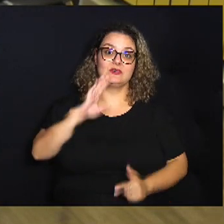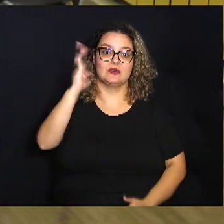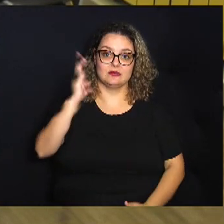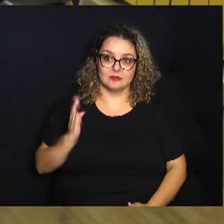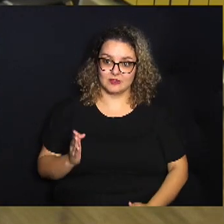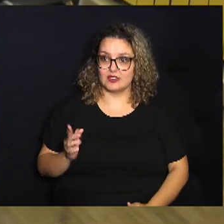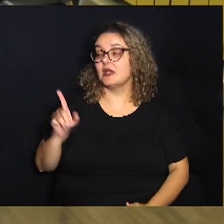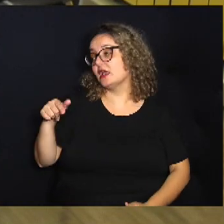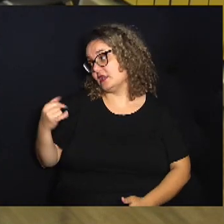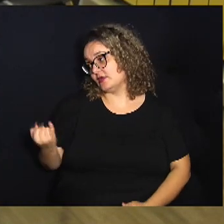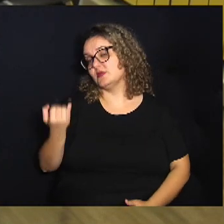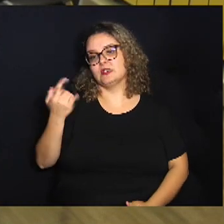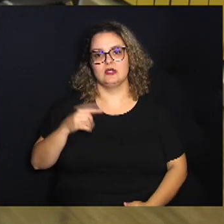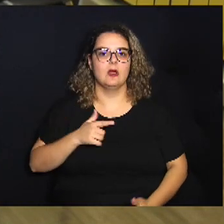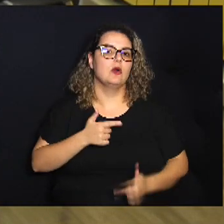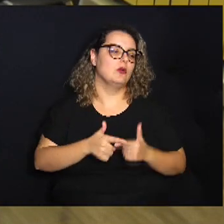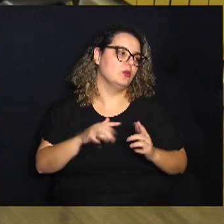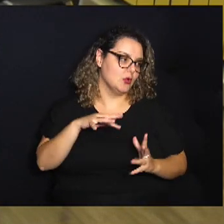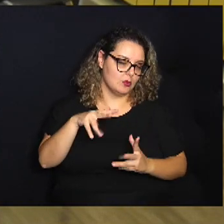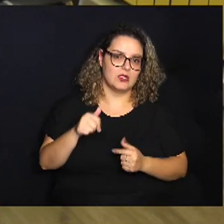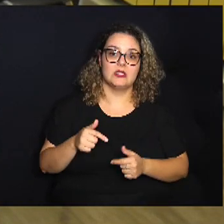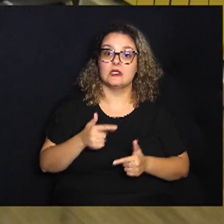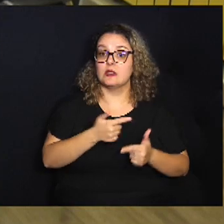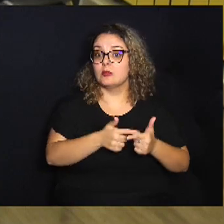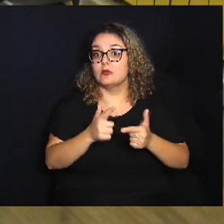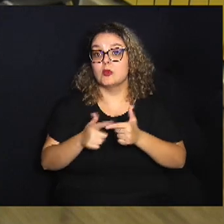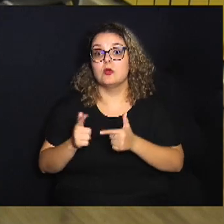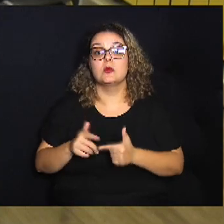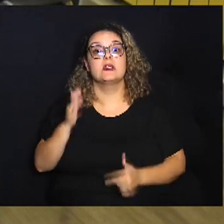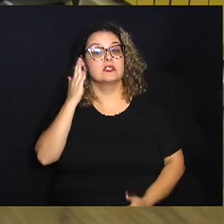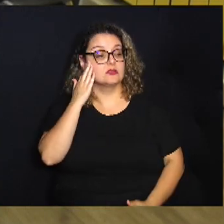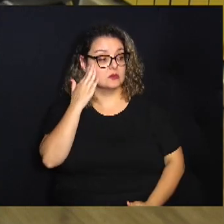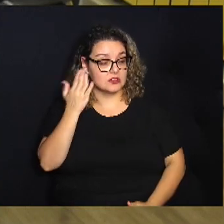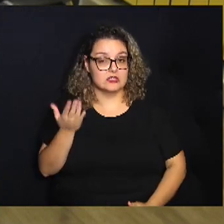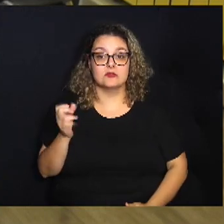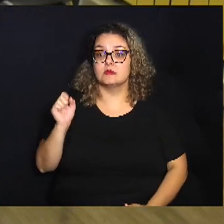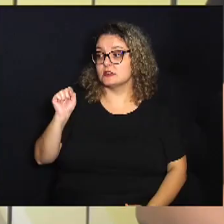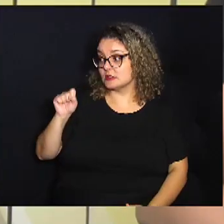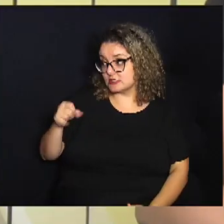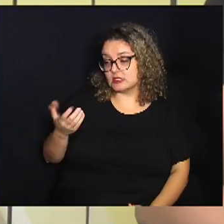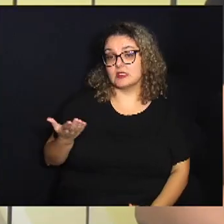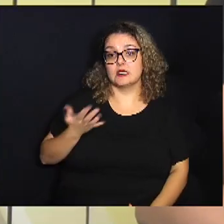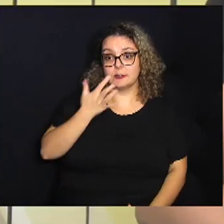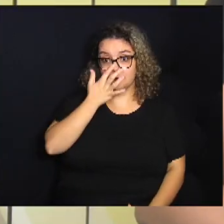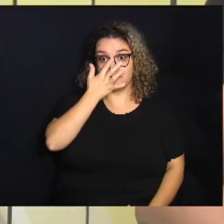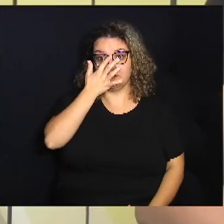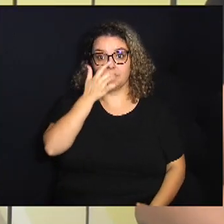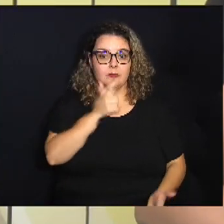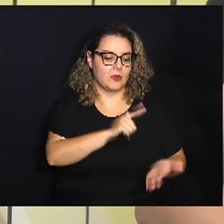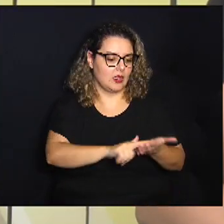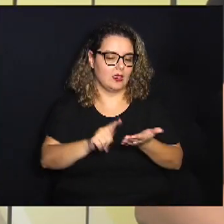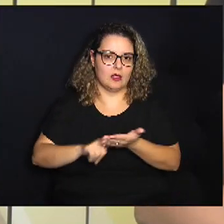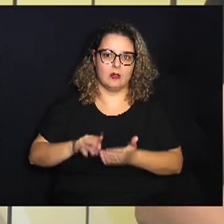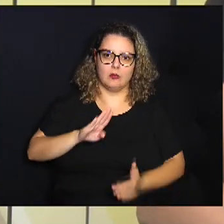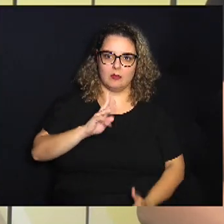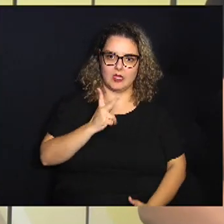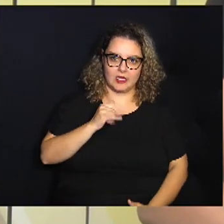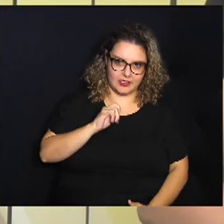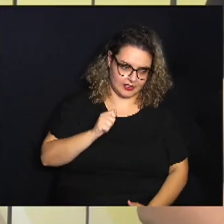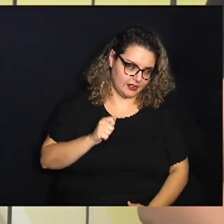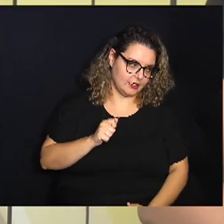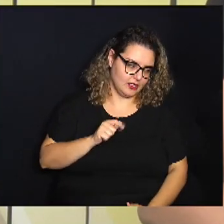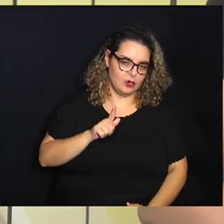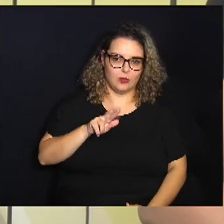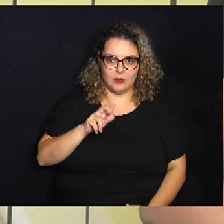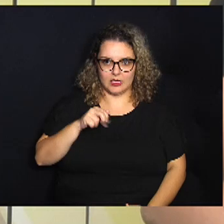coisa mundial, a gente saber. Tem muito problema aqui, a gente sabe, né? Sim. A limpeza da Baía da Guanabara foi